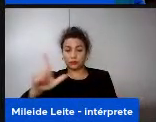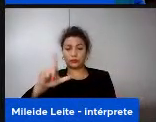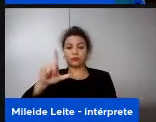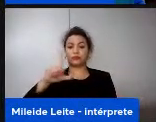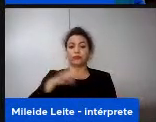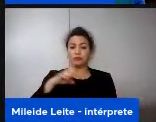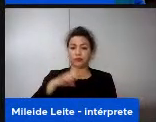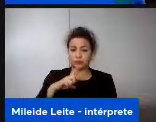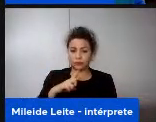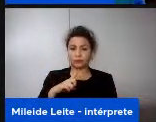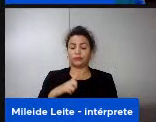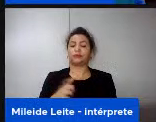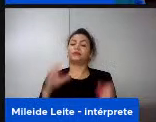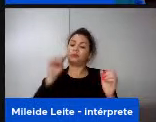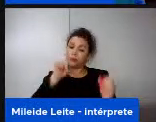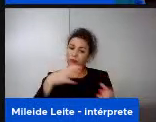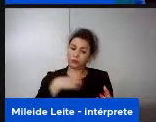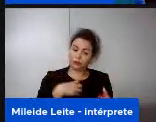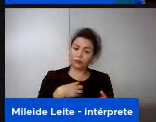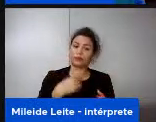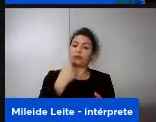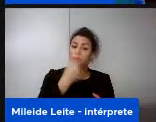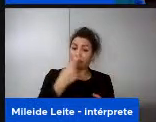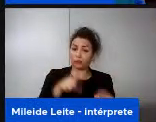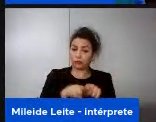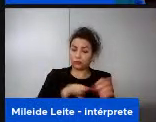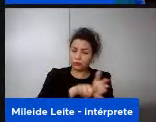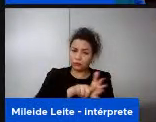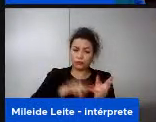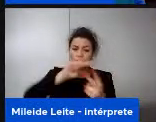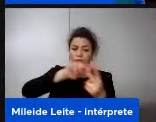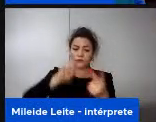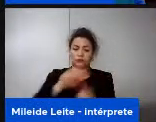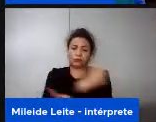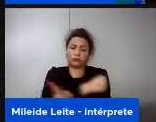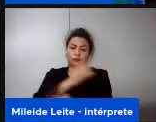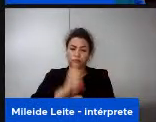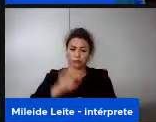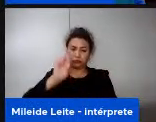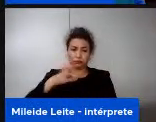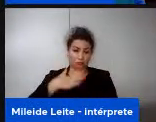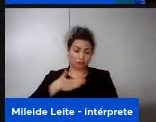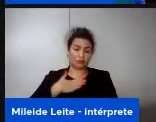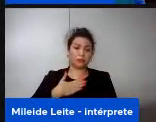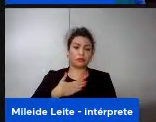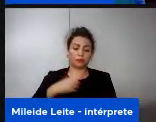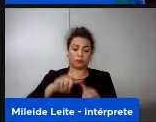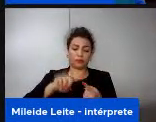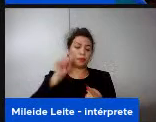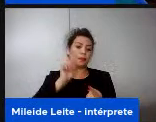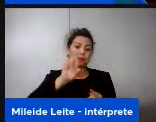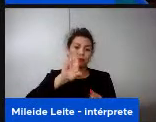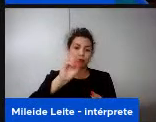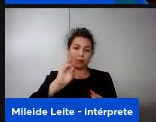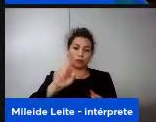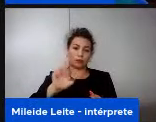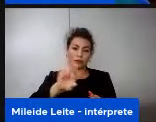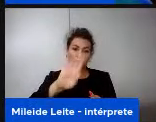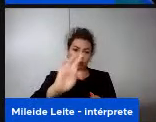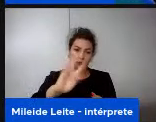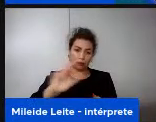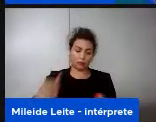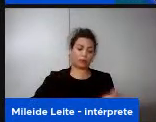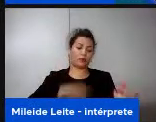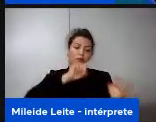esse caráter. Menciono aqui o trabalho de duas doutorandas minhas, né, a Roberta Mello de Carvalho e também